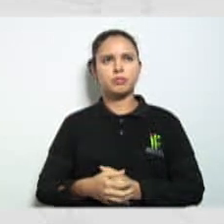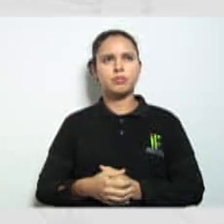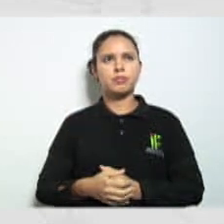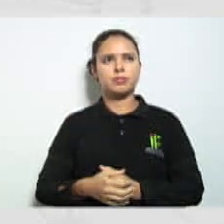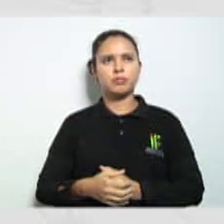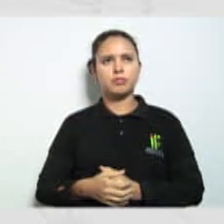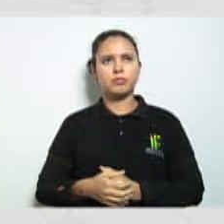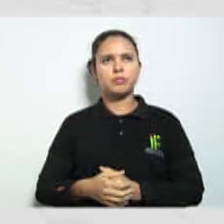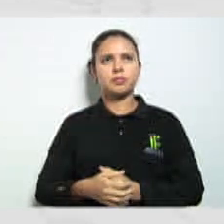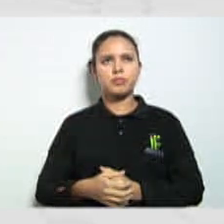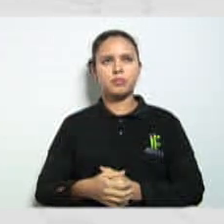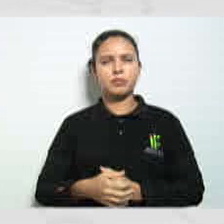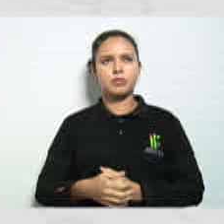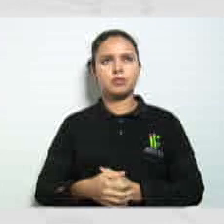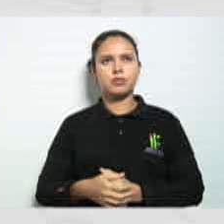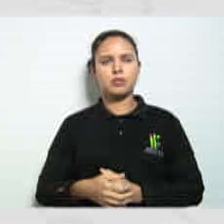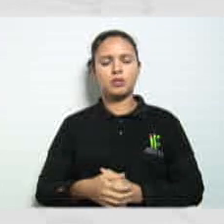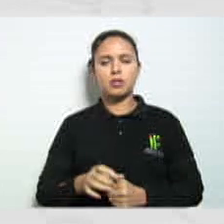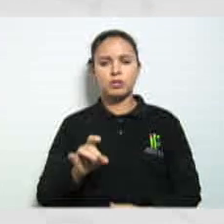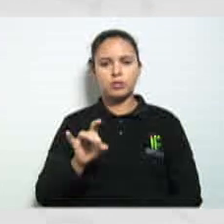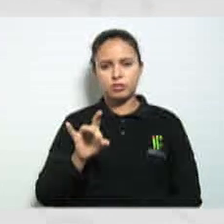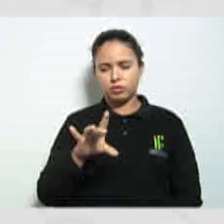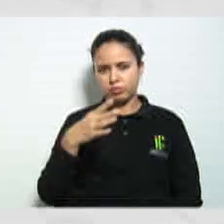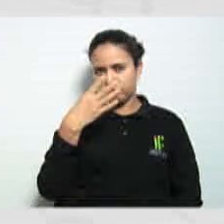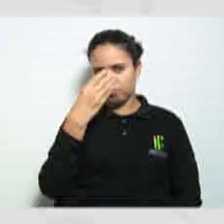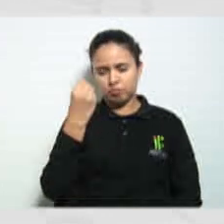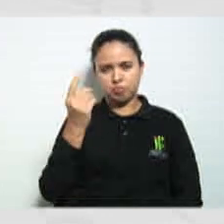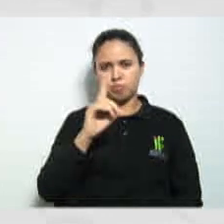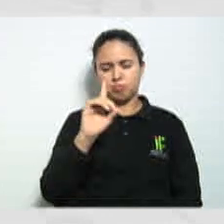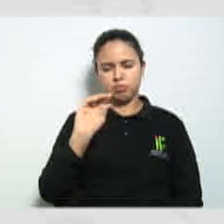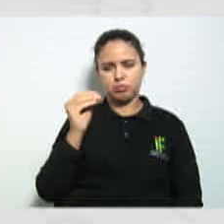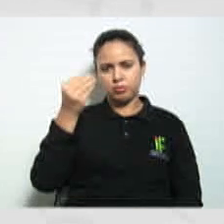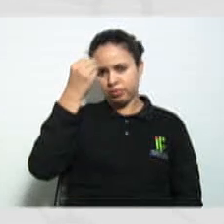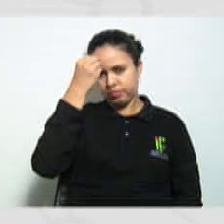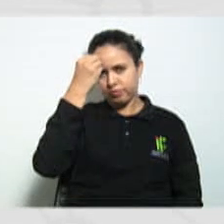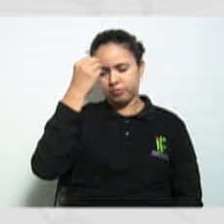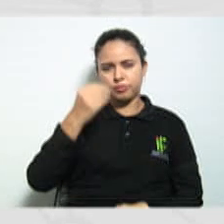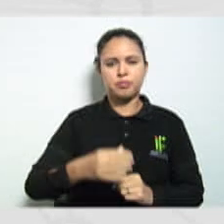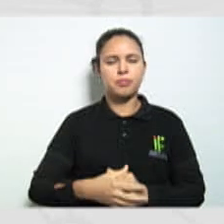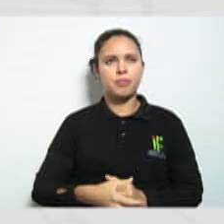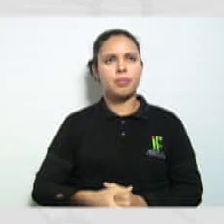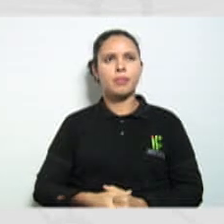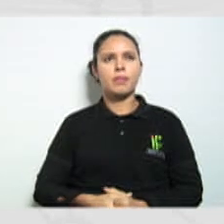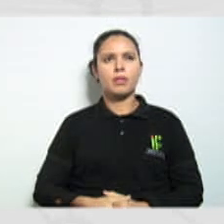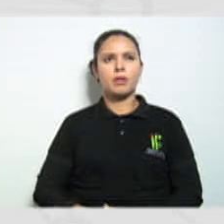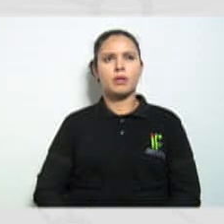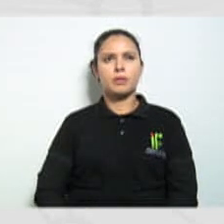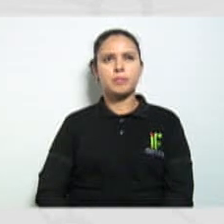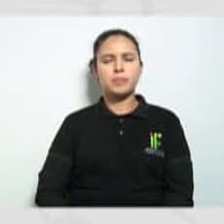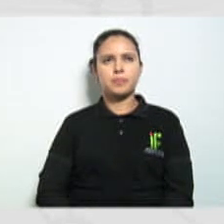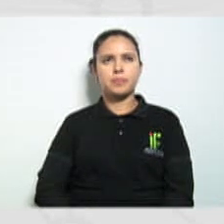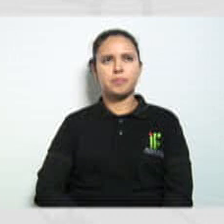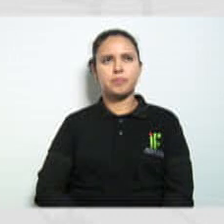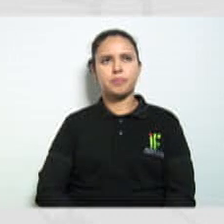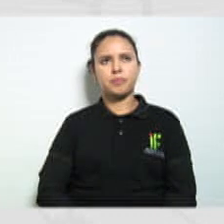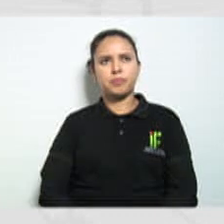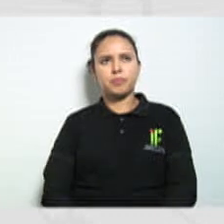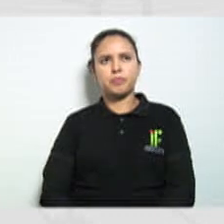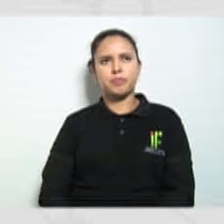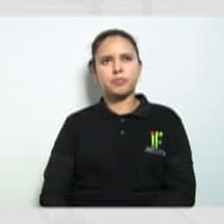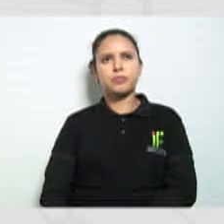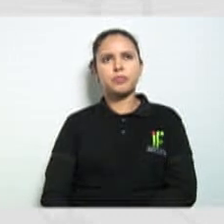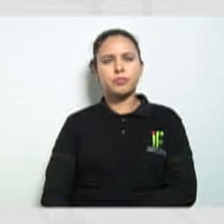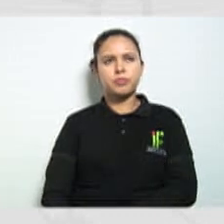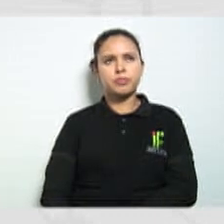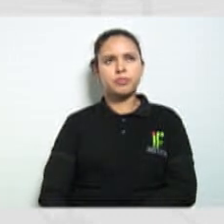Só para vocês não esquecerem. Continuando no slide. A responsabilidade pela